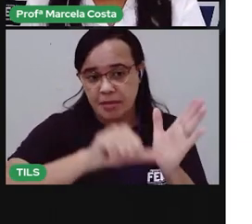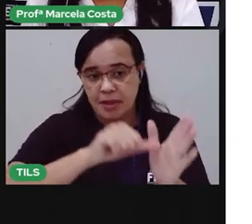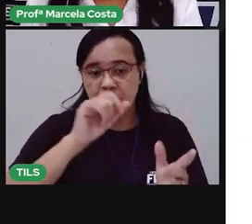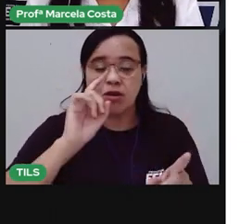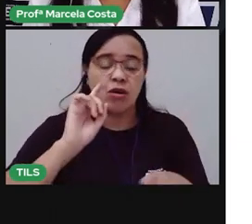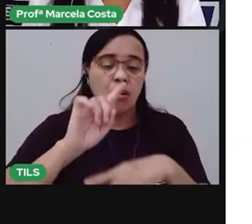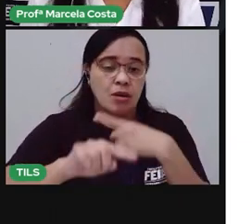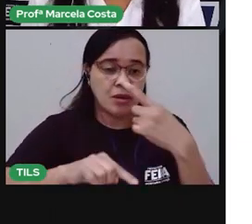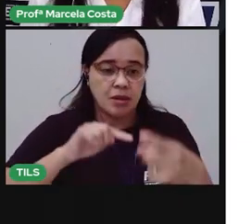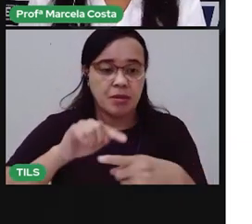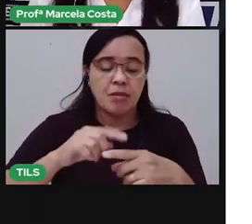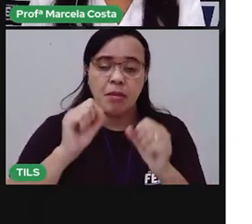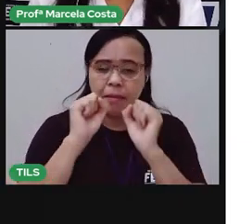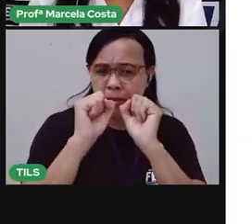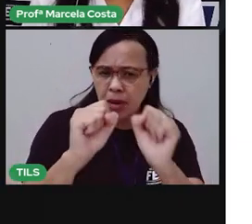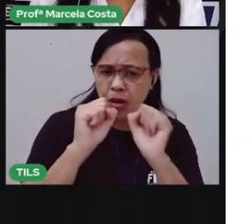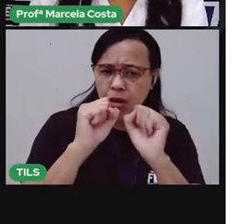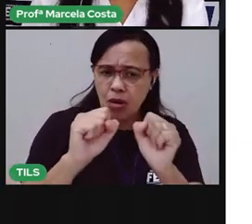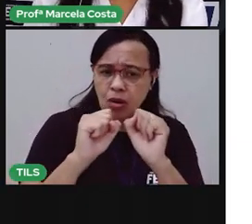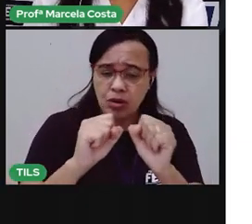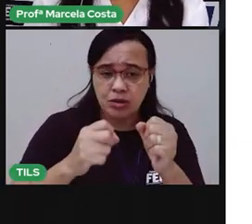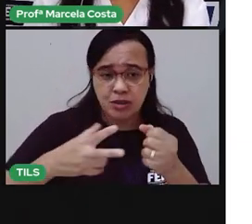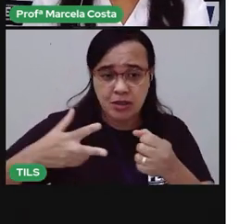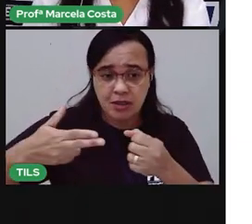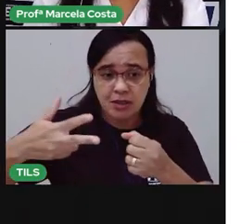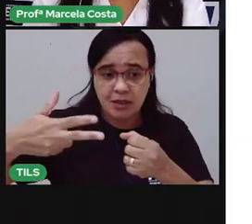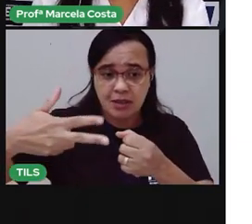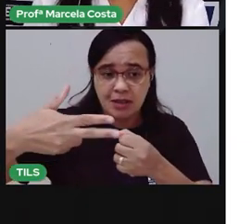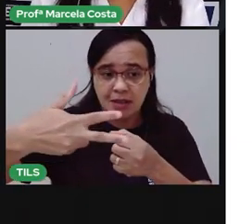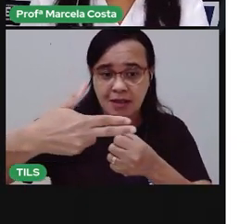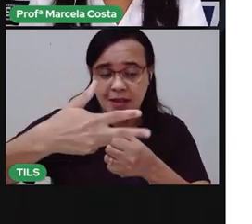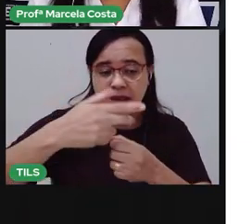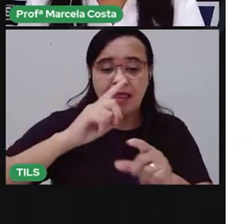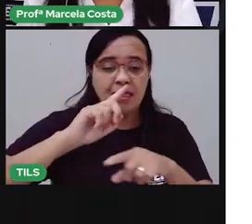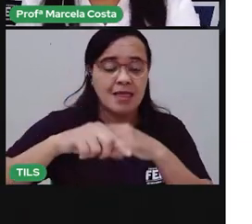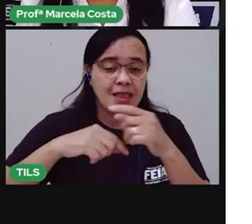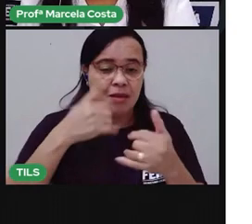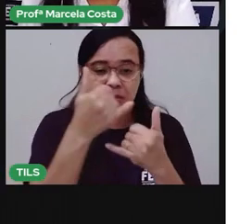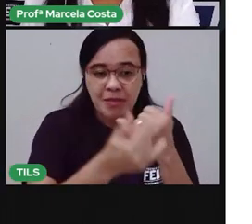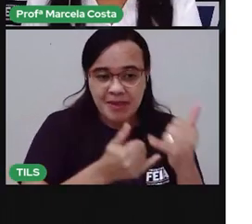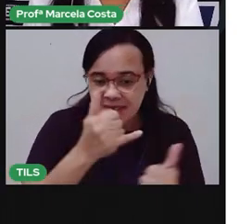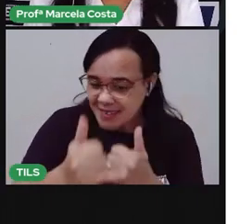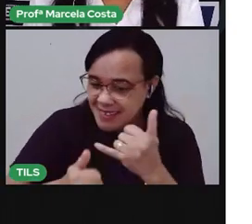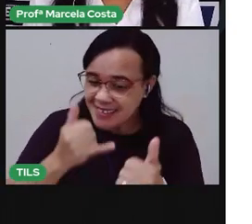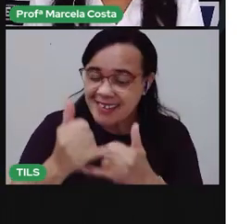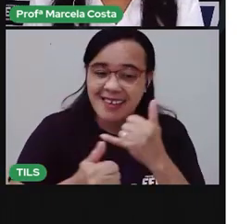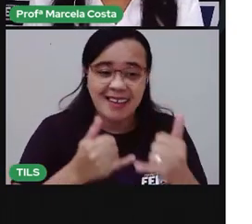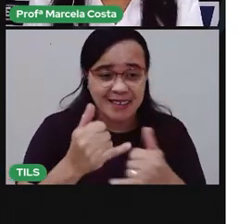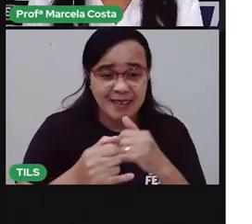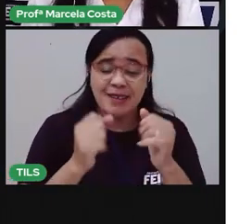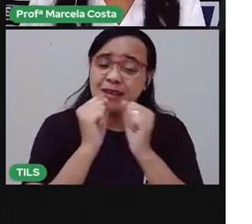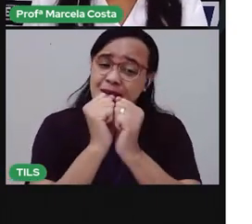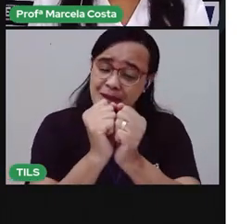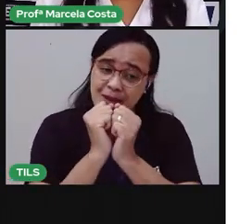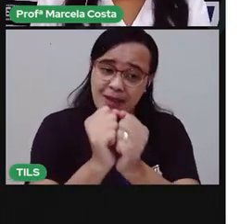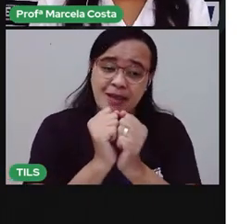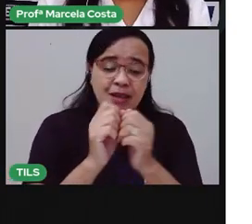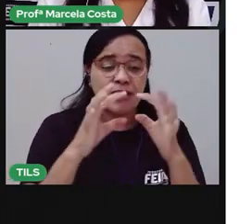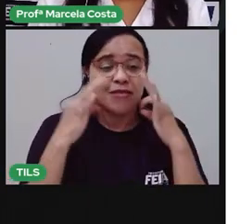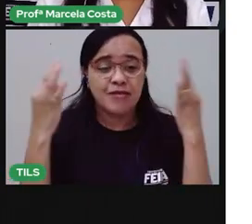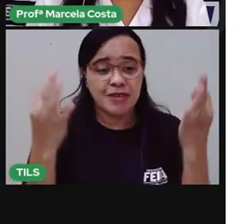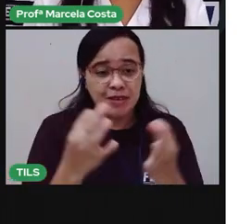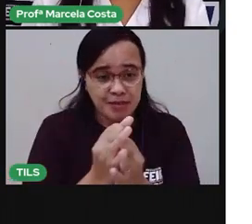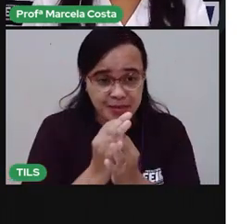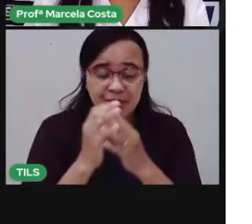pode recortar e jogar fazer um joguinho de formação de palavras com seus familiares tá você vai